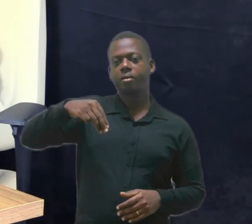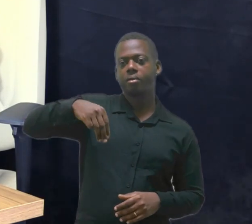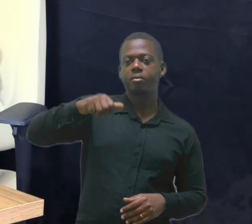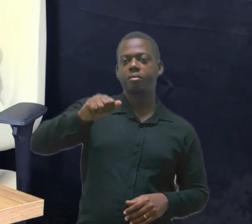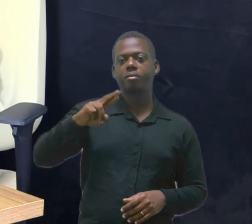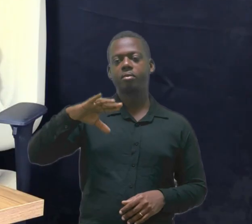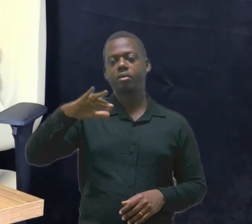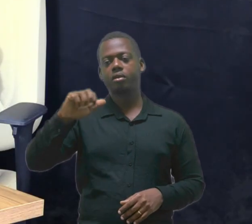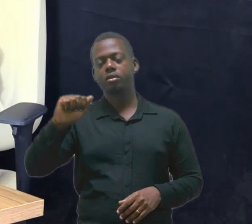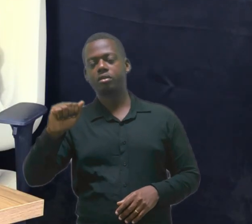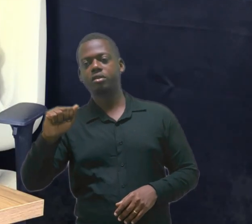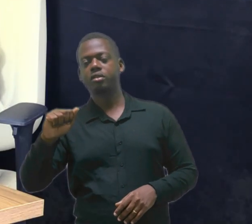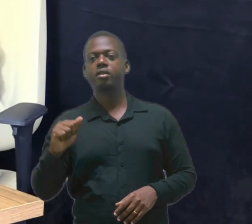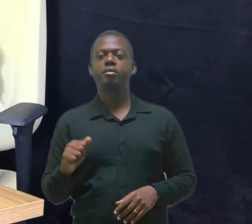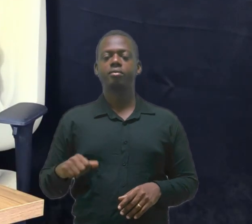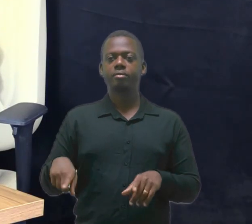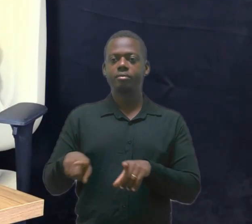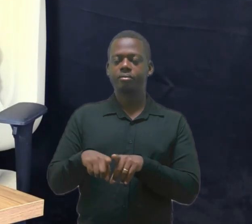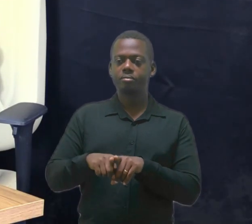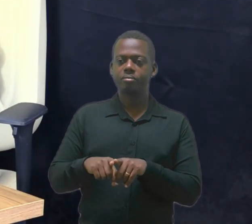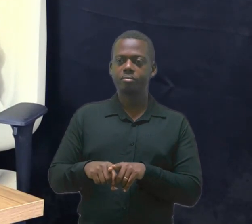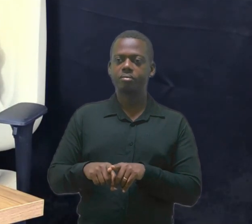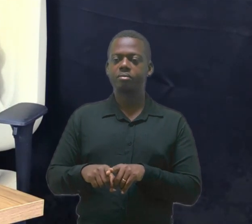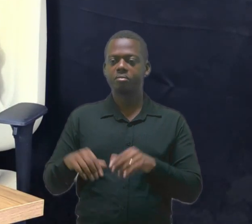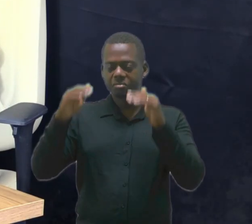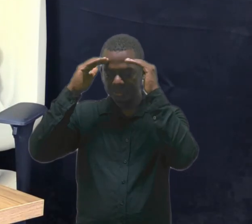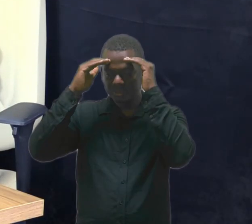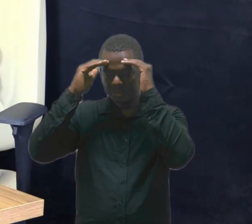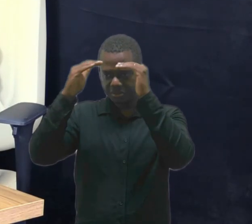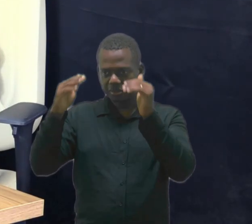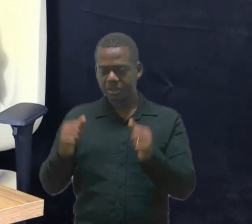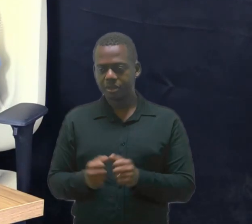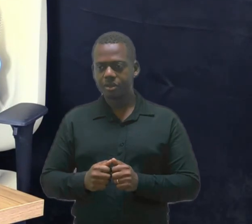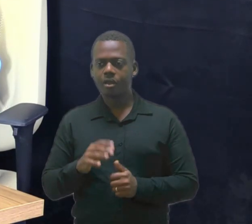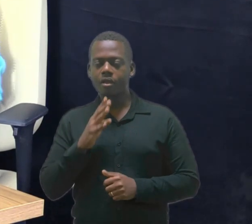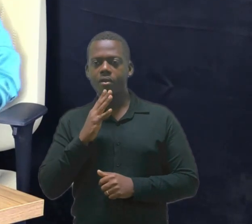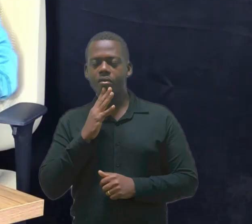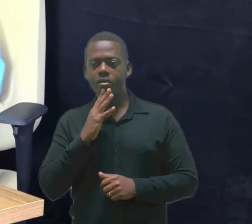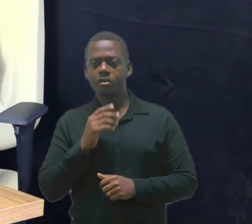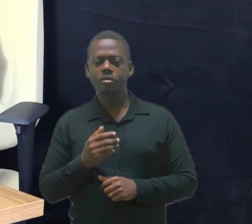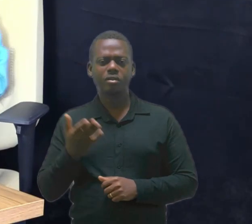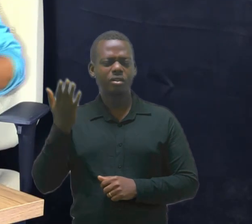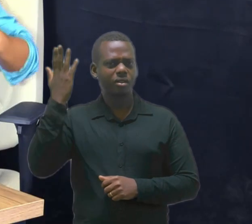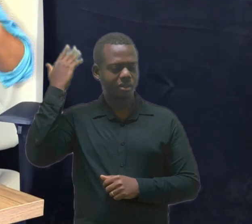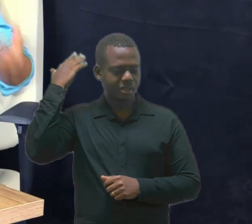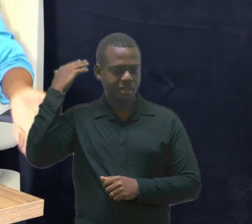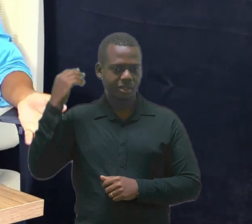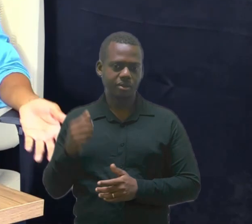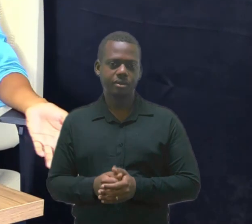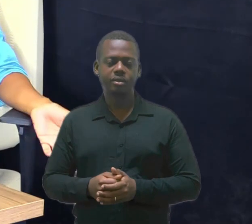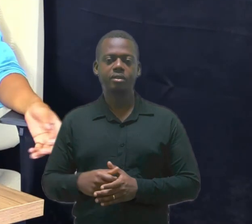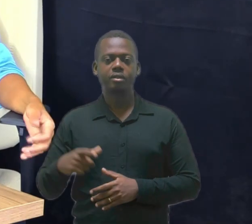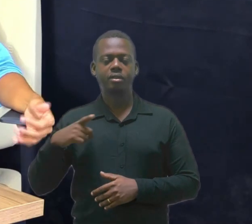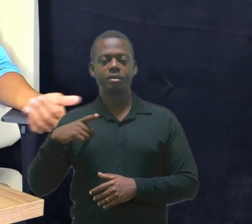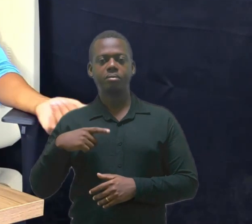Márcia também tem um legado nessa cidade, né? E temos outras pessoas, mas assim, essas são que eu conheço mais de linha de frente na época que eu estou aqui,